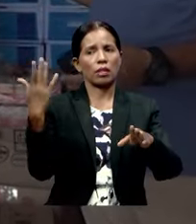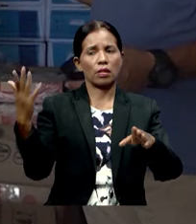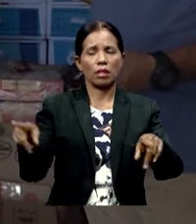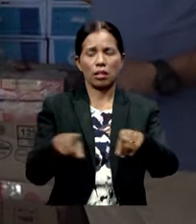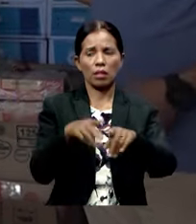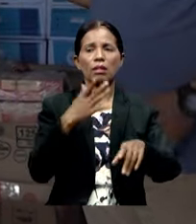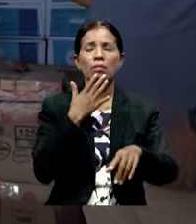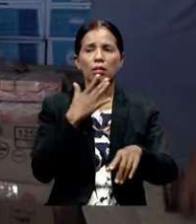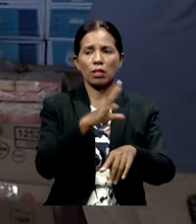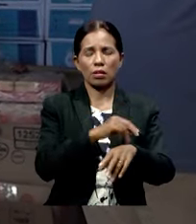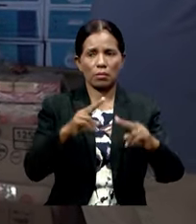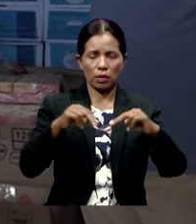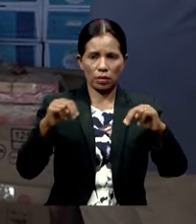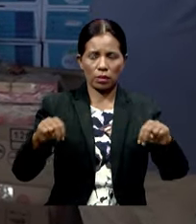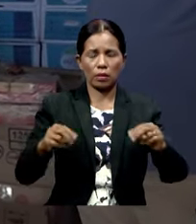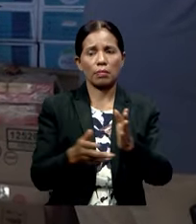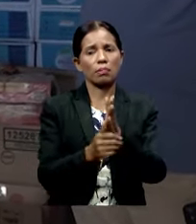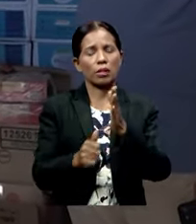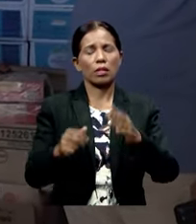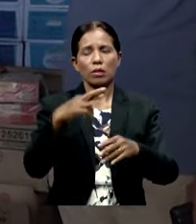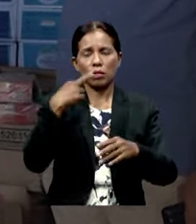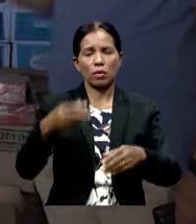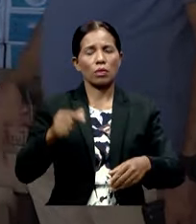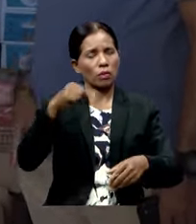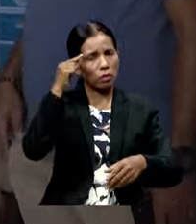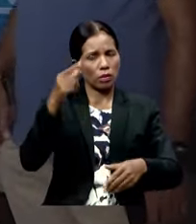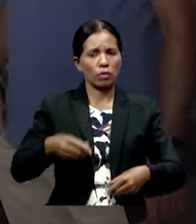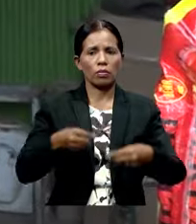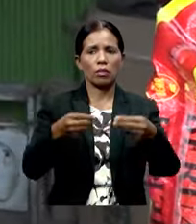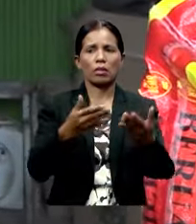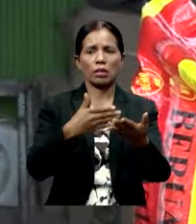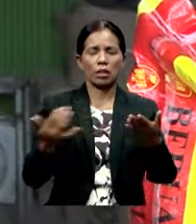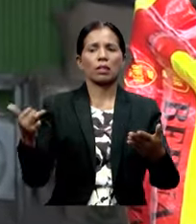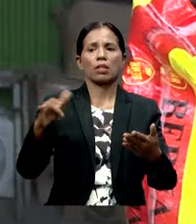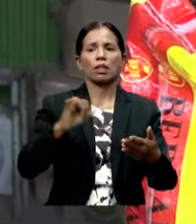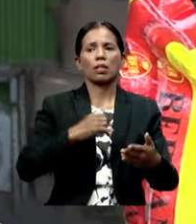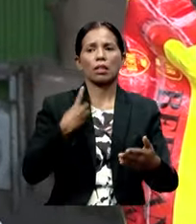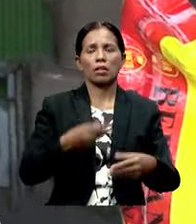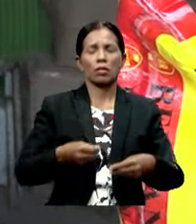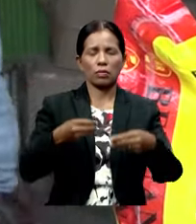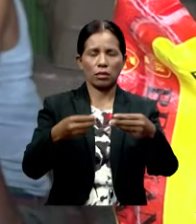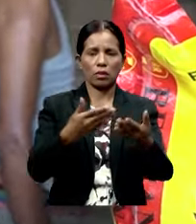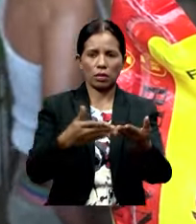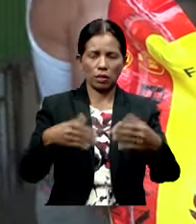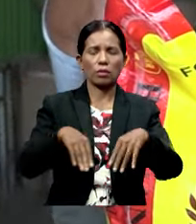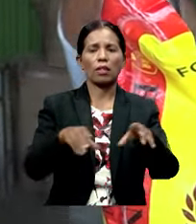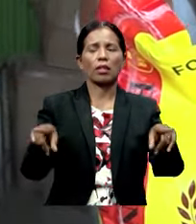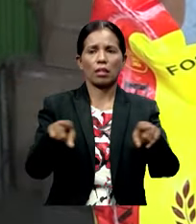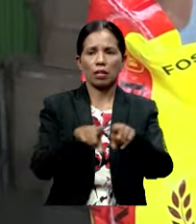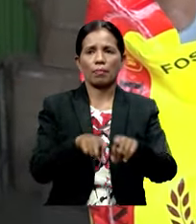massimida, Manutolo, Mina no Fos, no governo subsidia. Sassan Sira, italiano, que está preço normal.